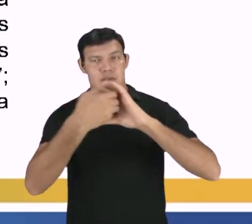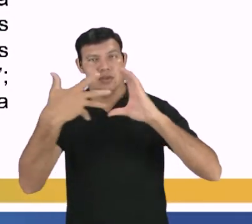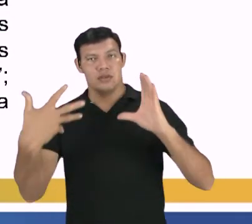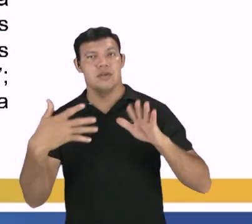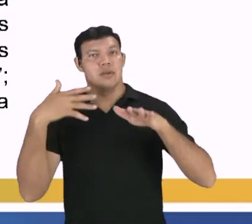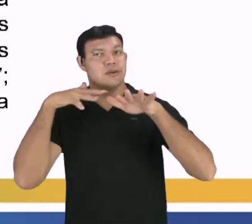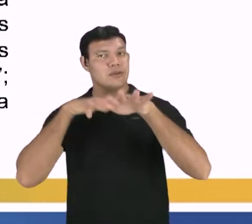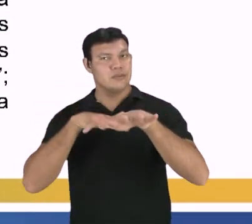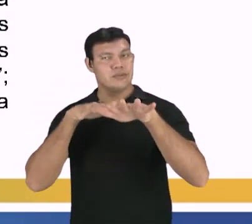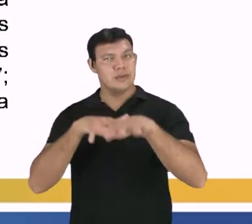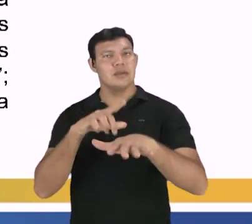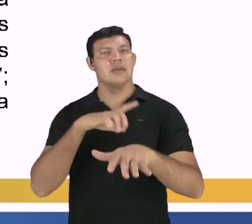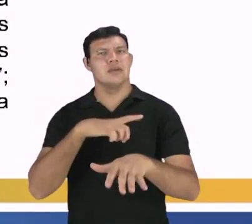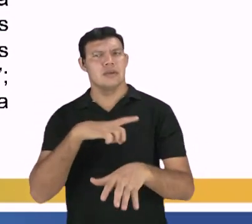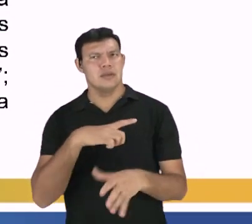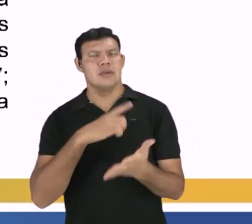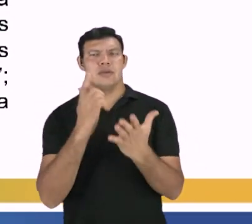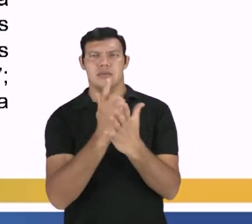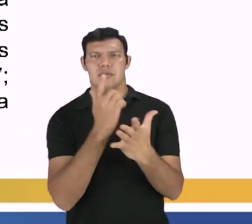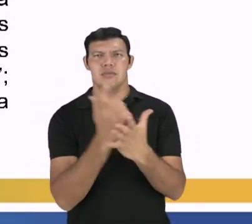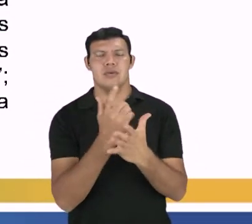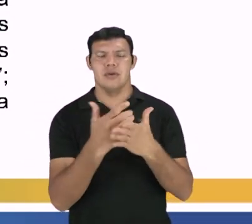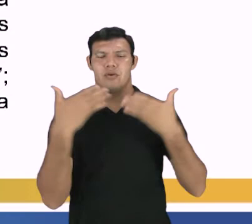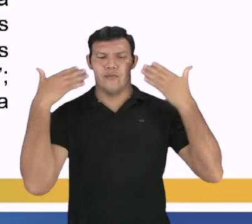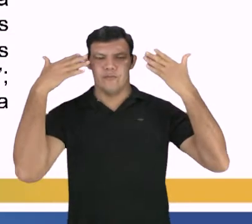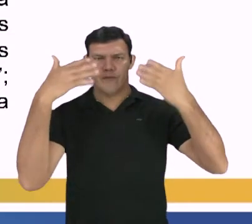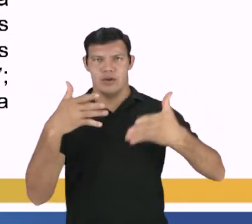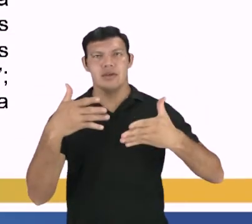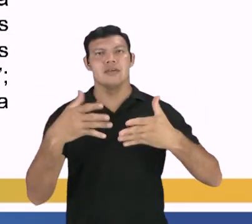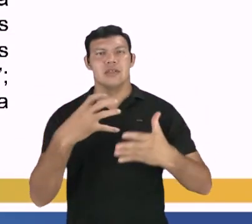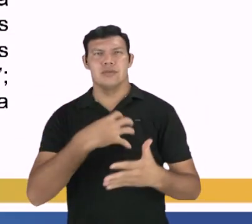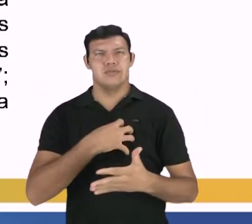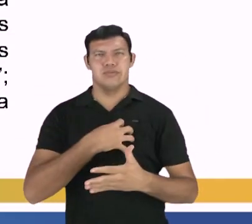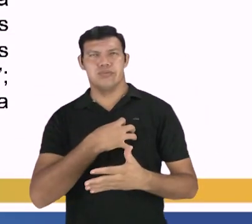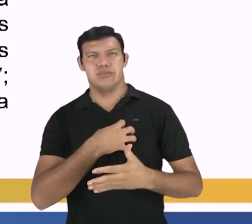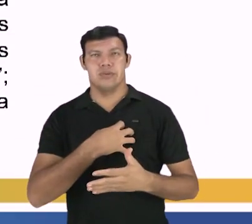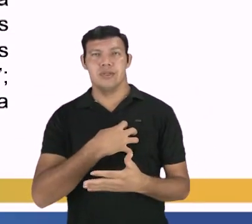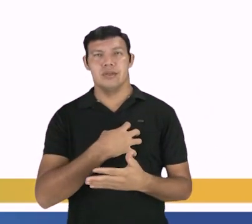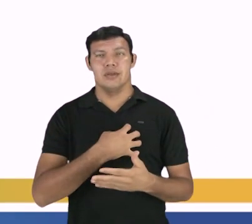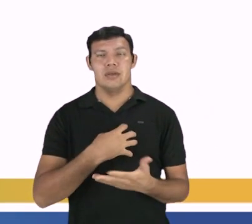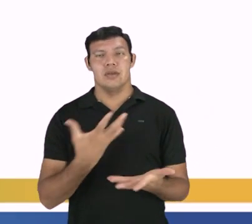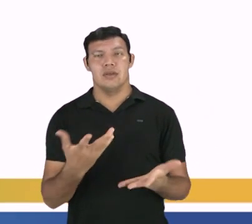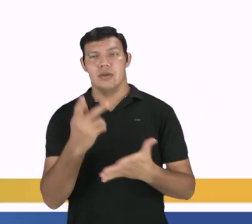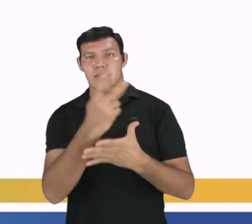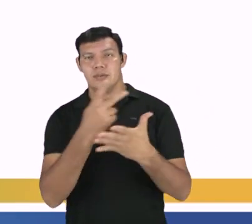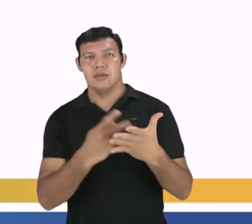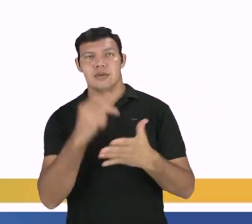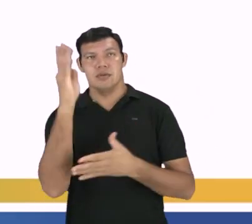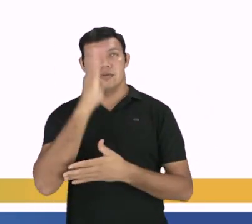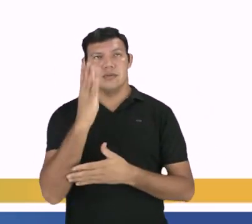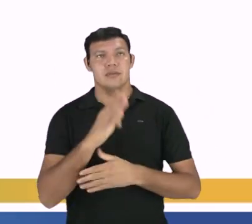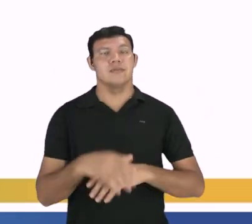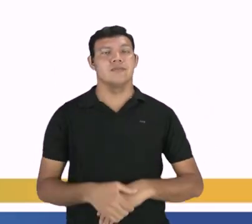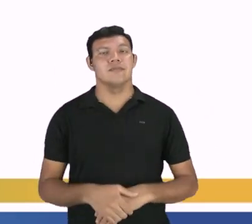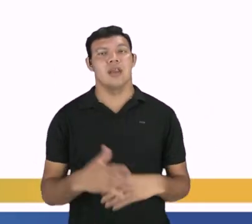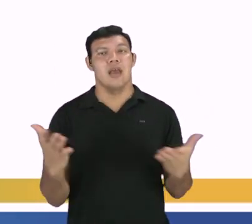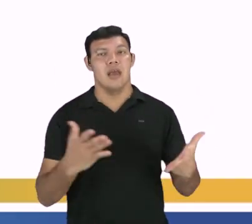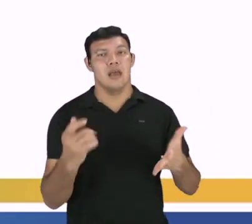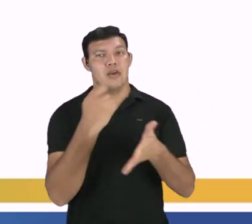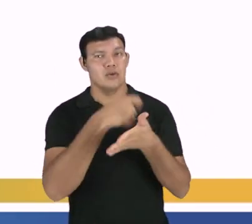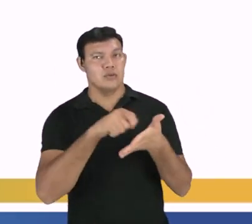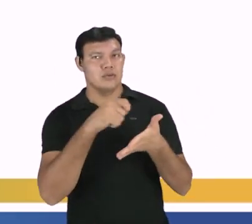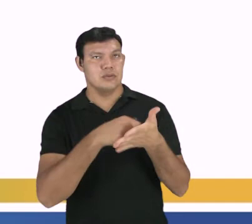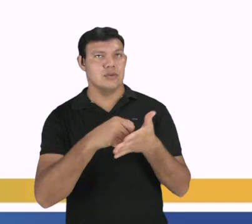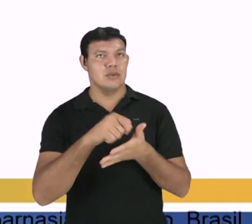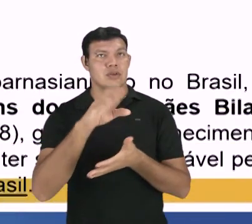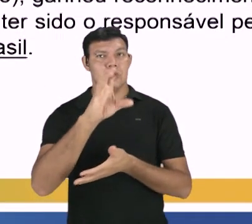tem uma obra dele falando só sobre isso, né? O culto da forma na poesia brasileira. E Olavo Bilac, também membro